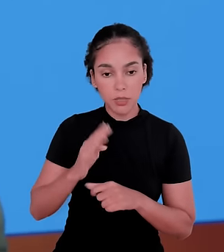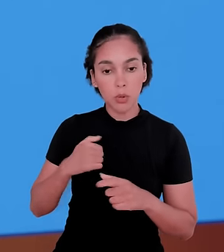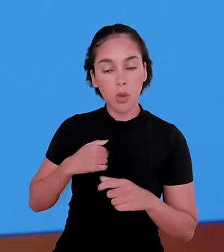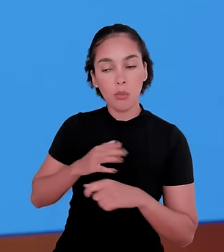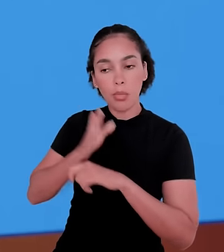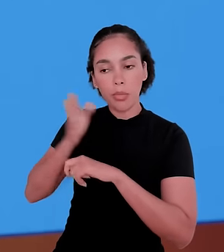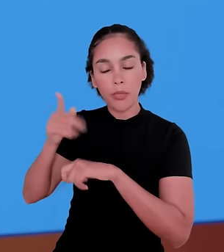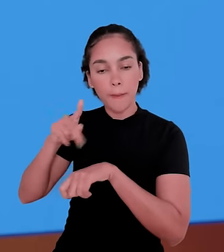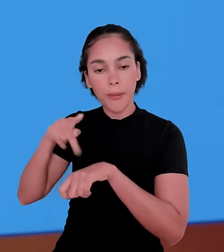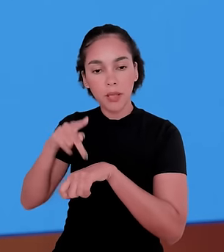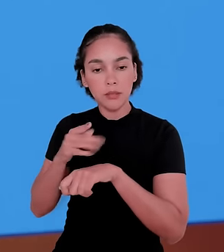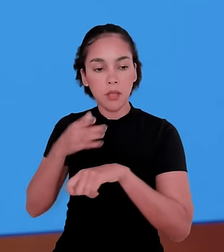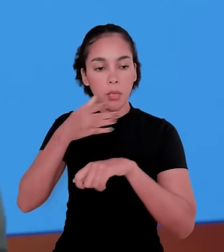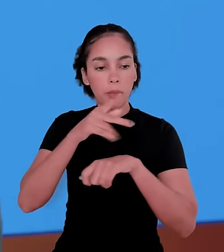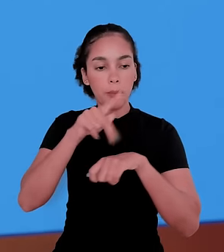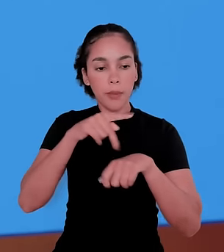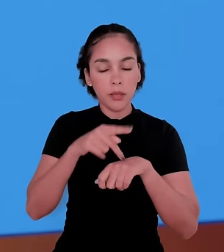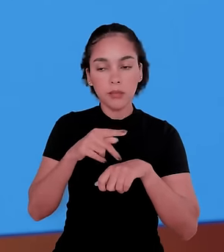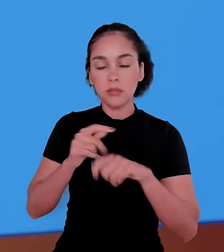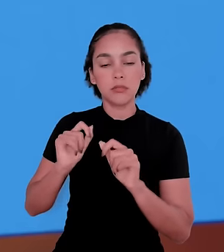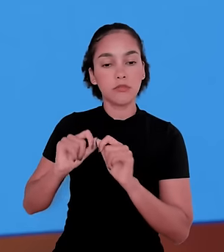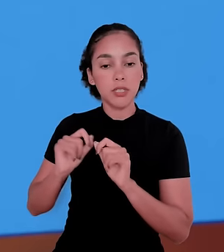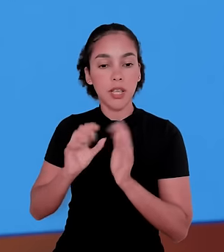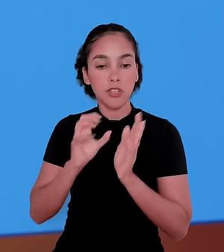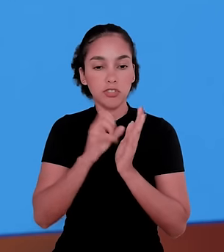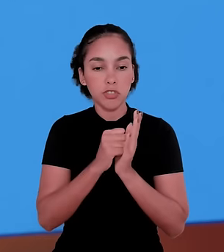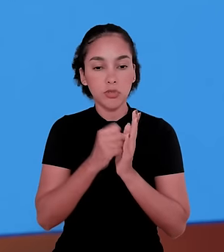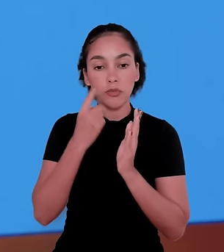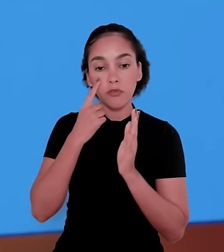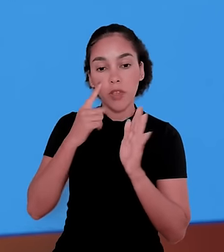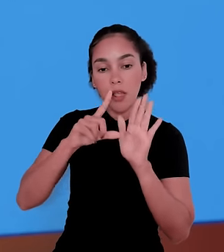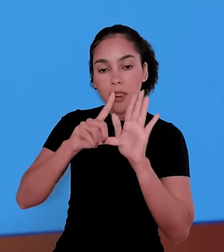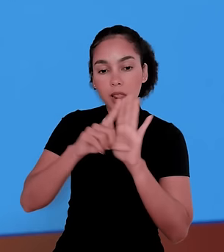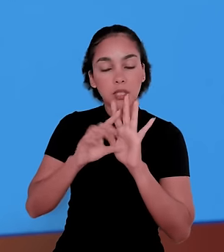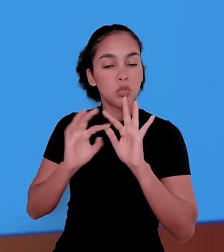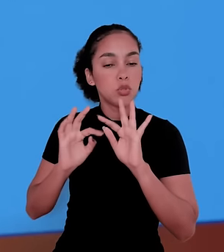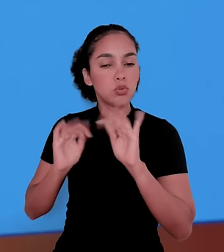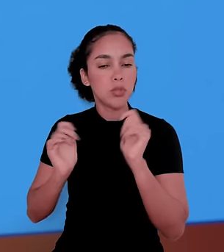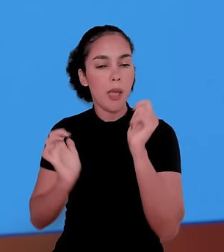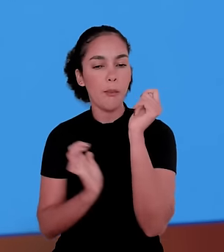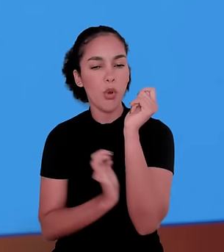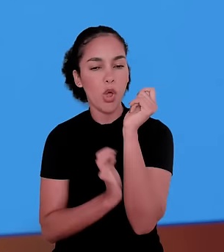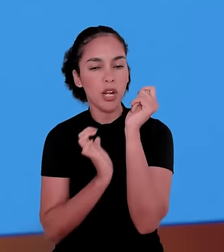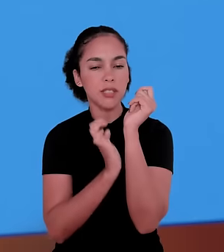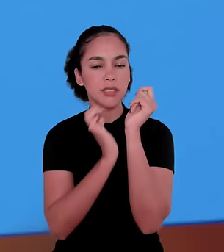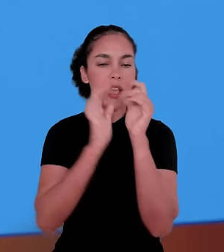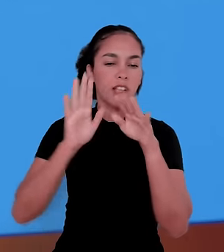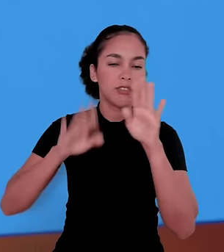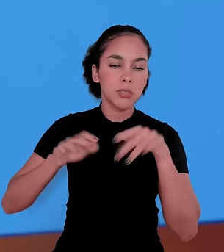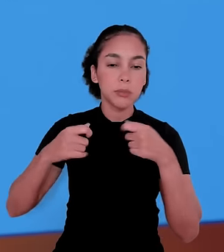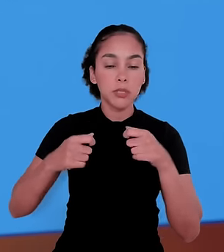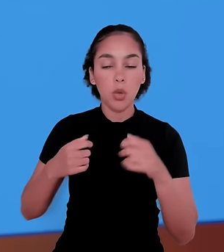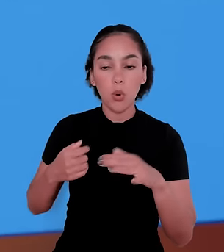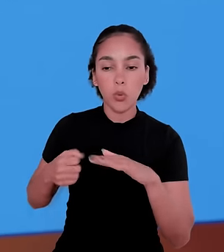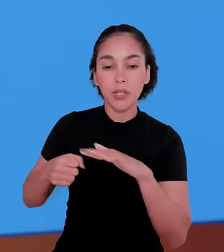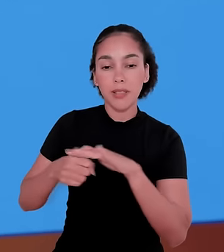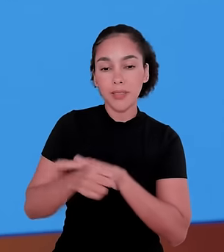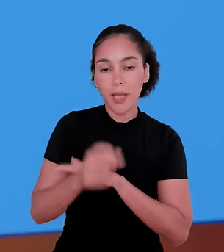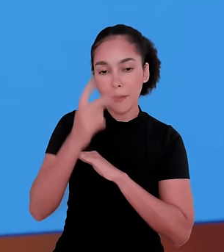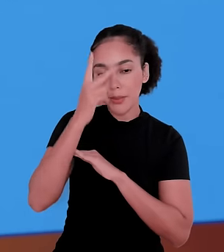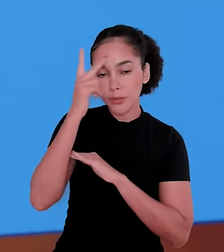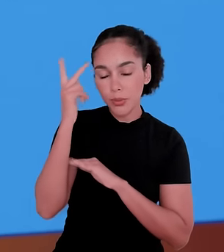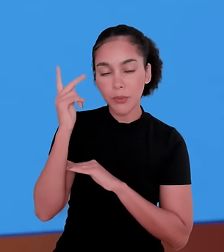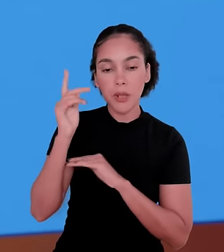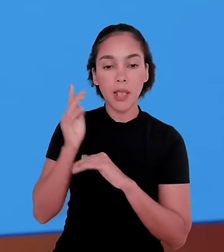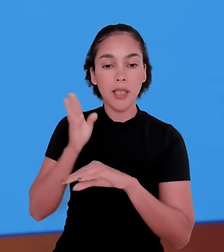país fazer o seu registro passar poras suas leis todas as burocracias Às vezes você precisava contratar algum agente em